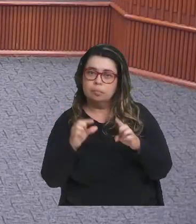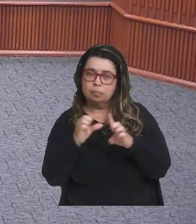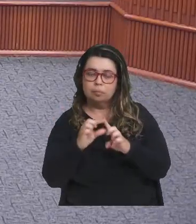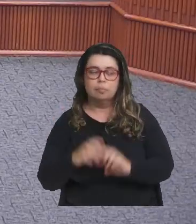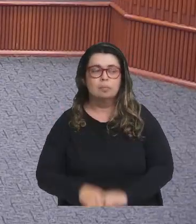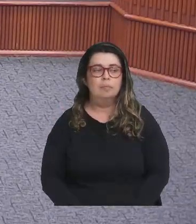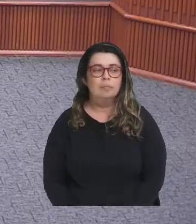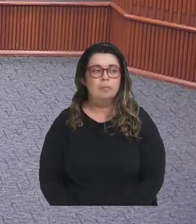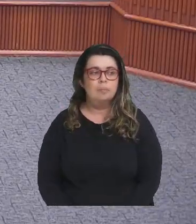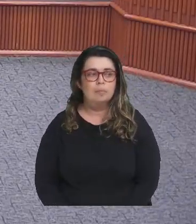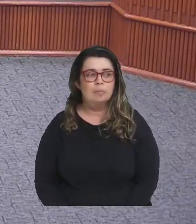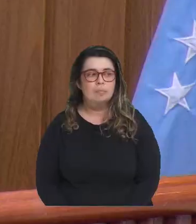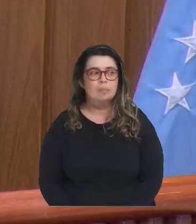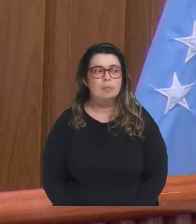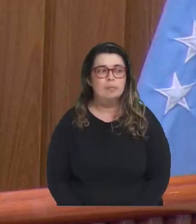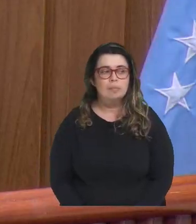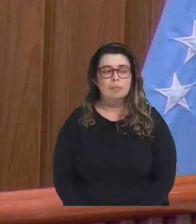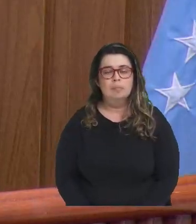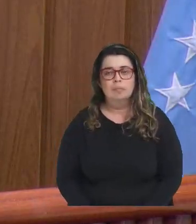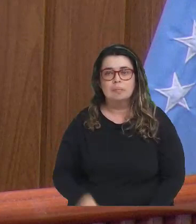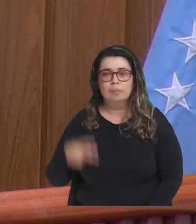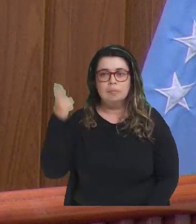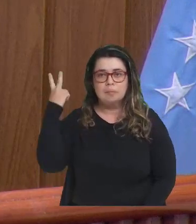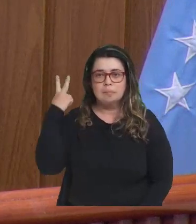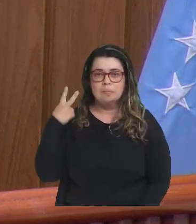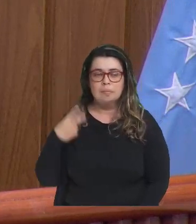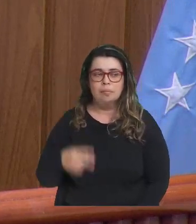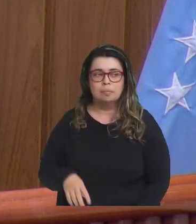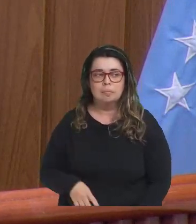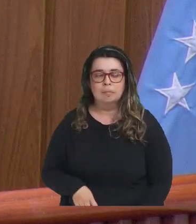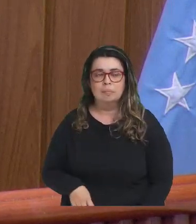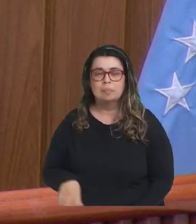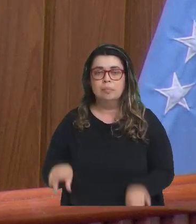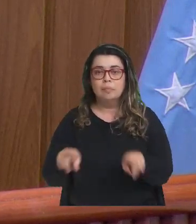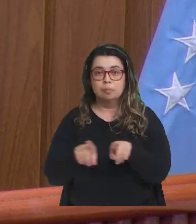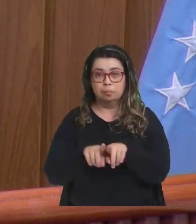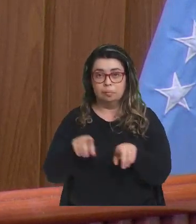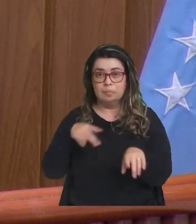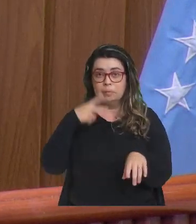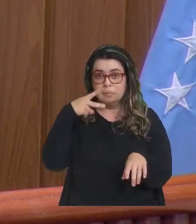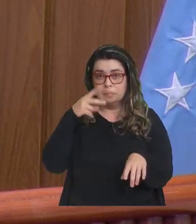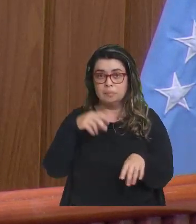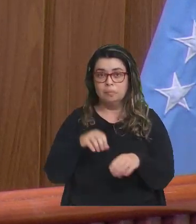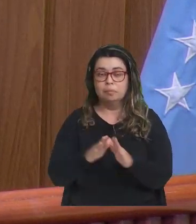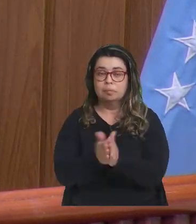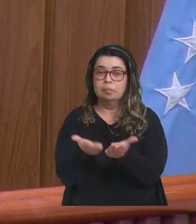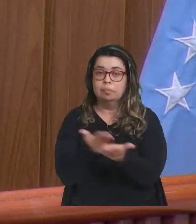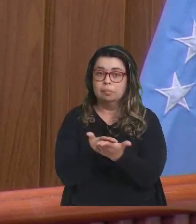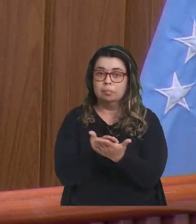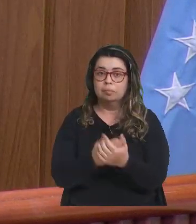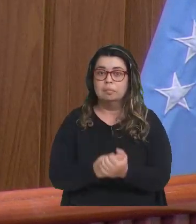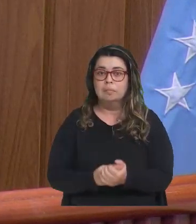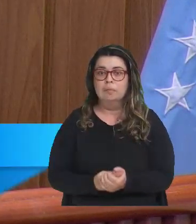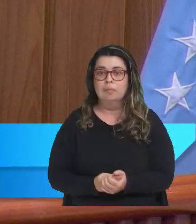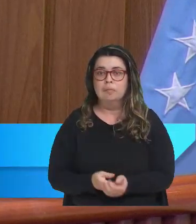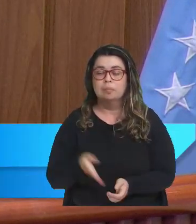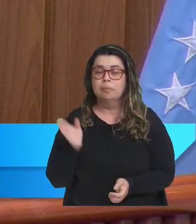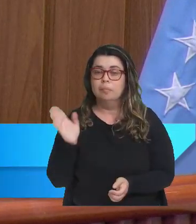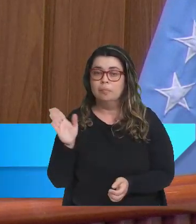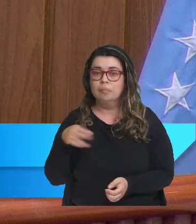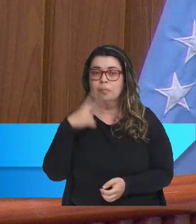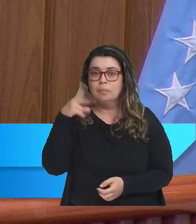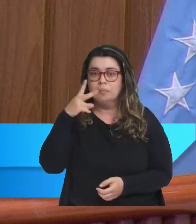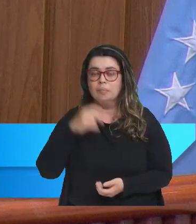Delmassa. Obrigada, presidente. Como nós colocamos no requerimento, nós voltamos a falar